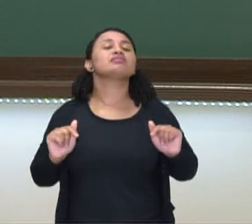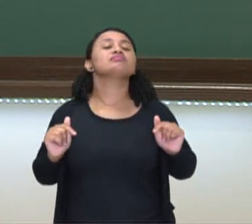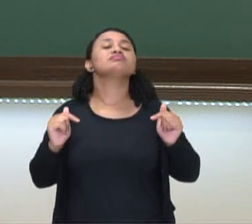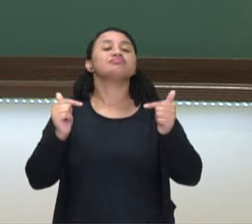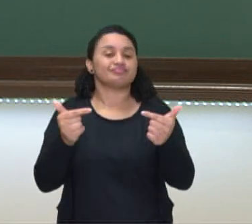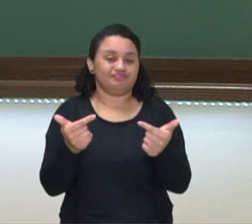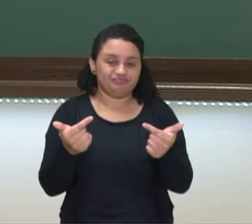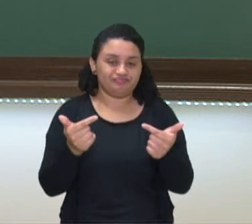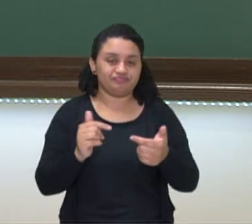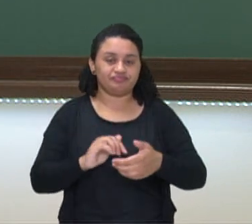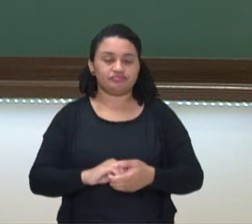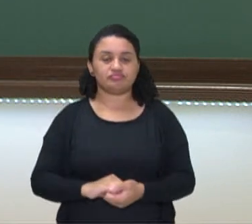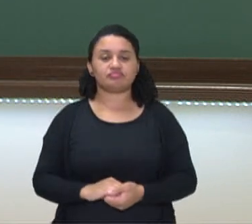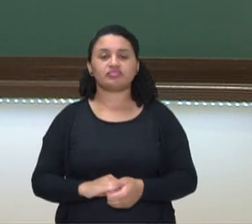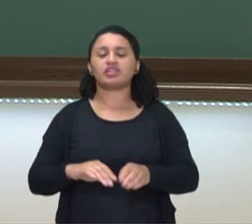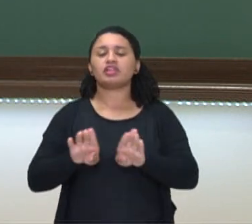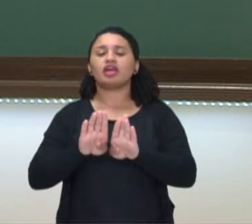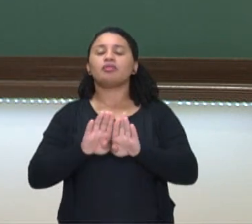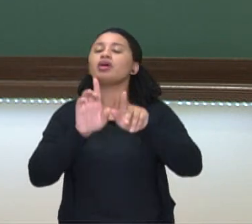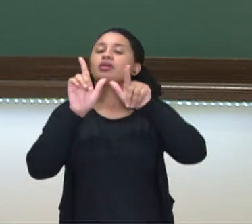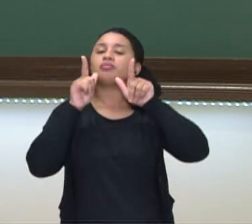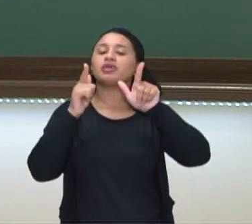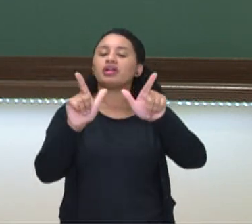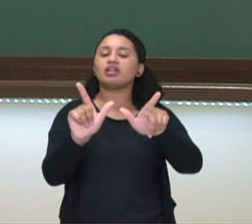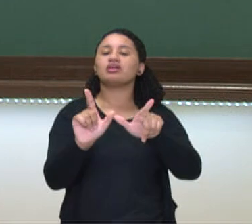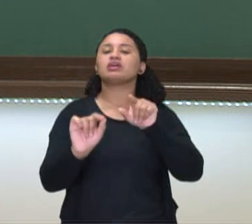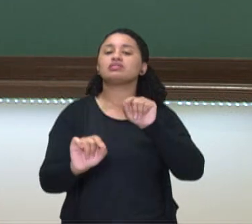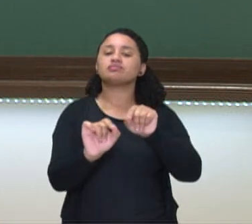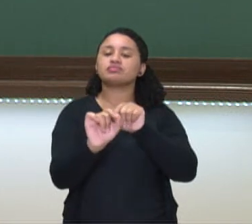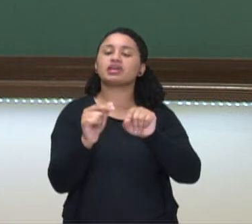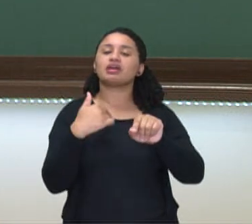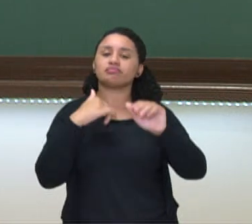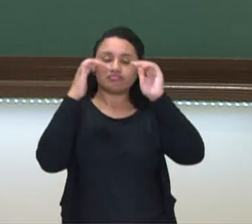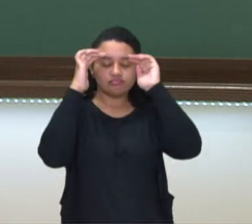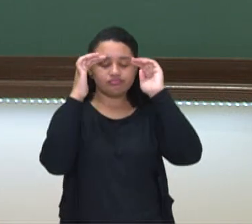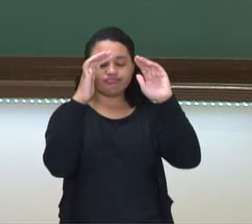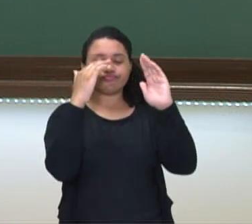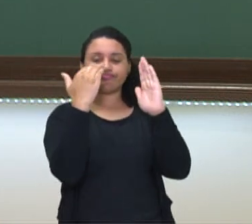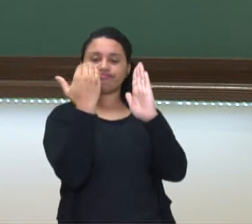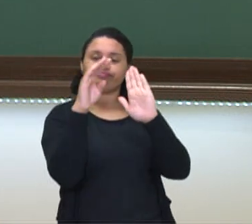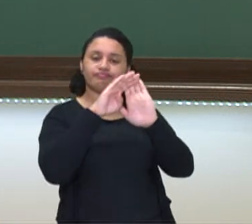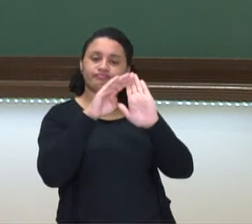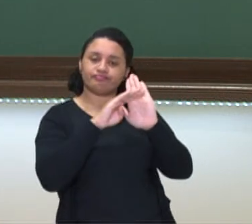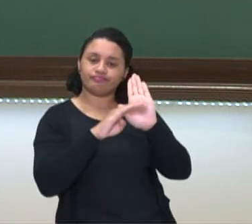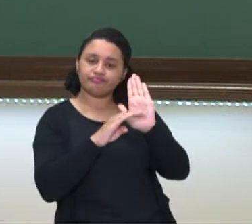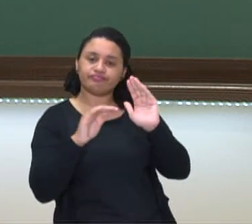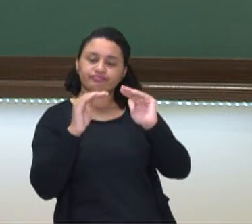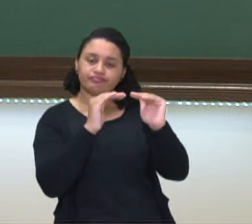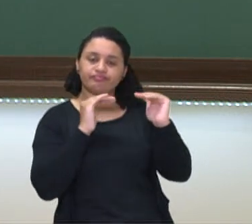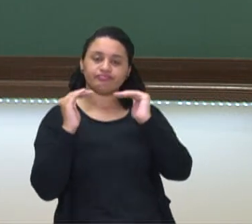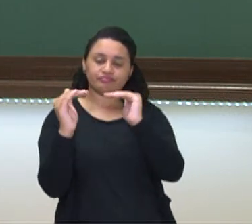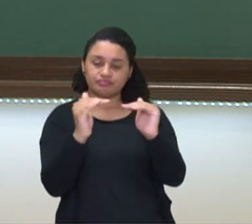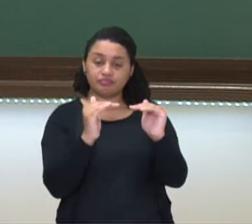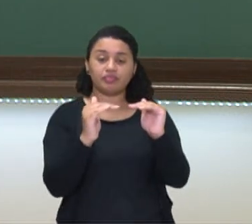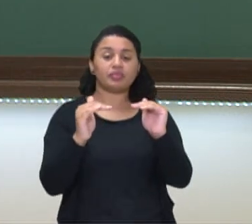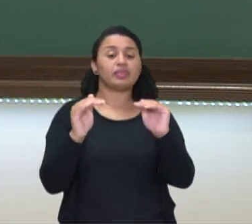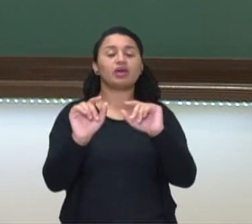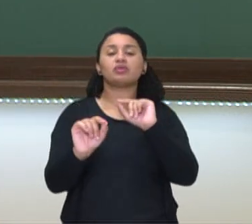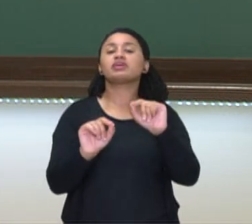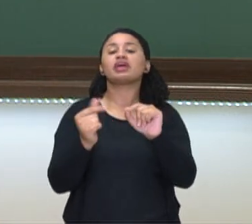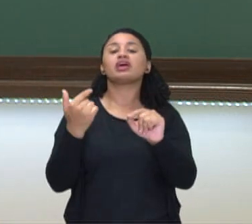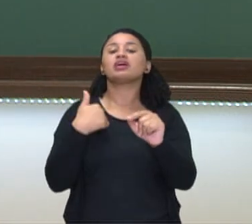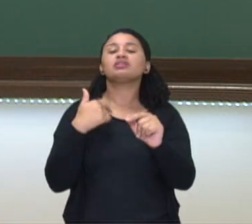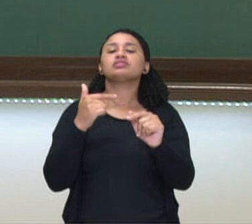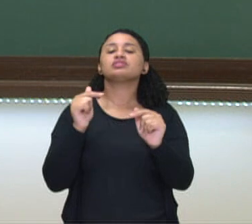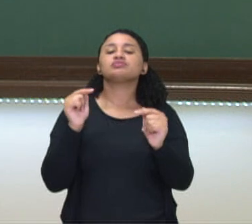também a notícia, pela sua linguagem, respeitar a norma padrão, e ela ser curta, é tudo a ver com a sua finalidade